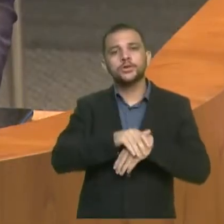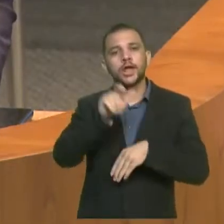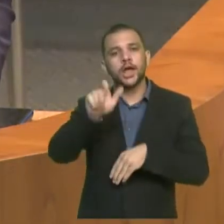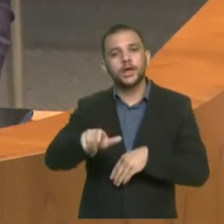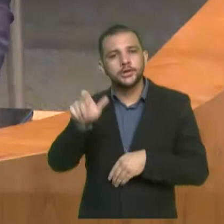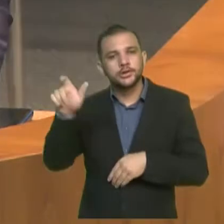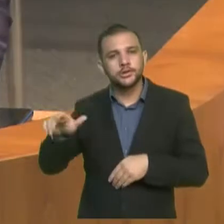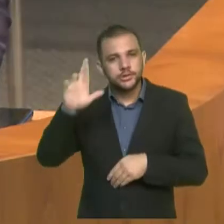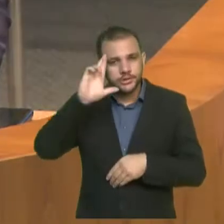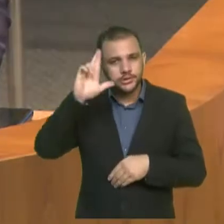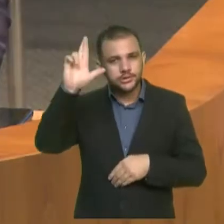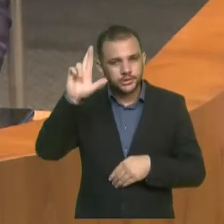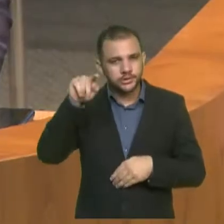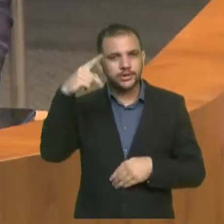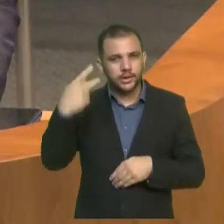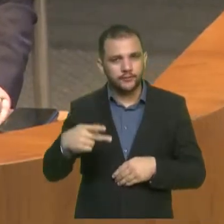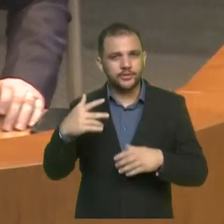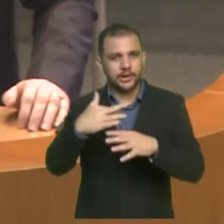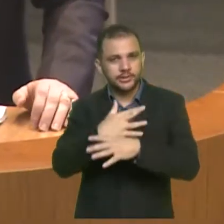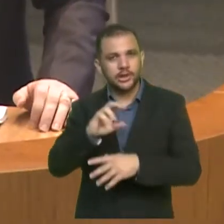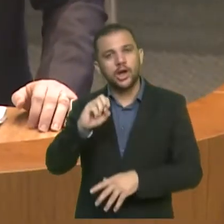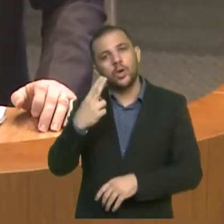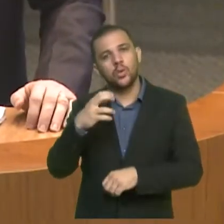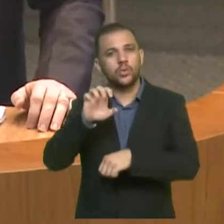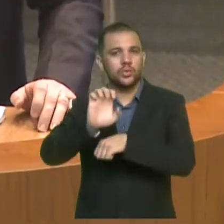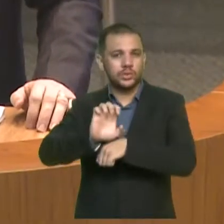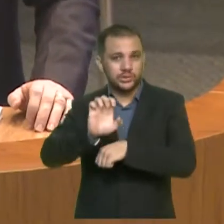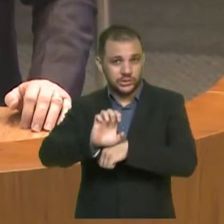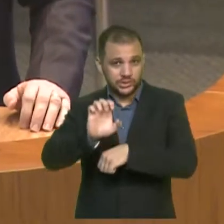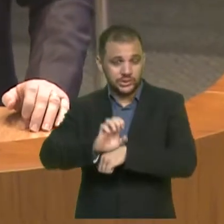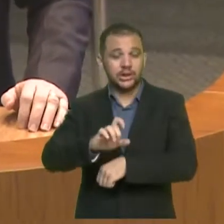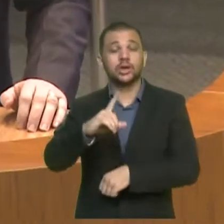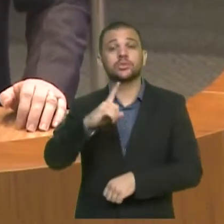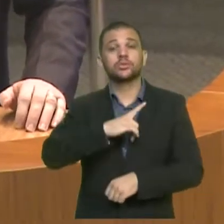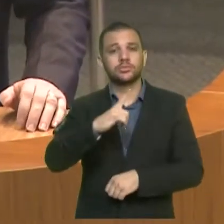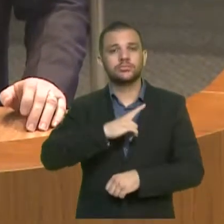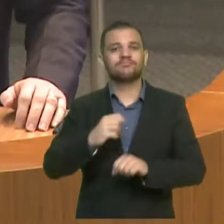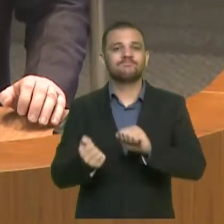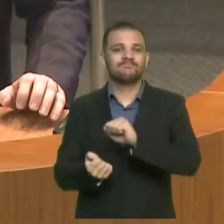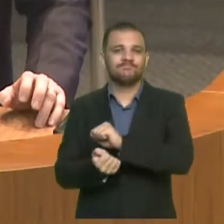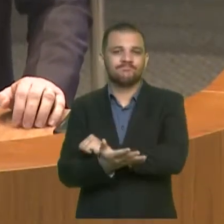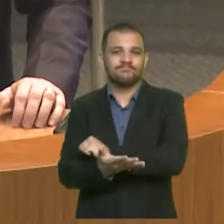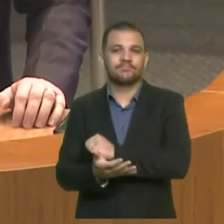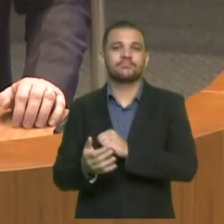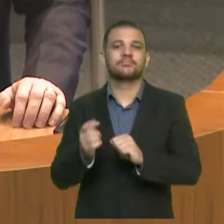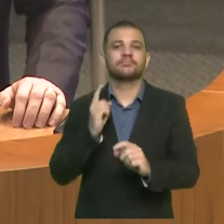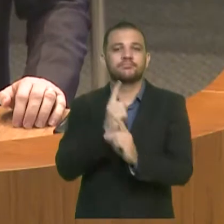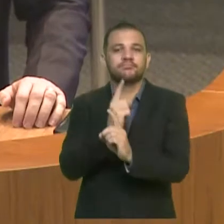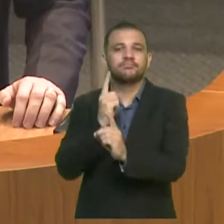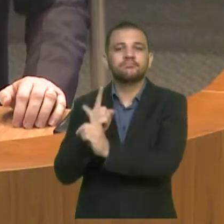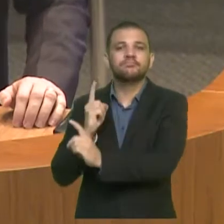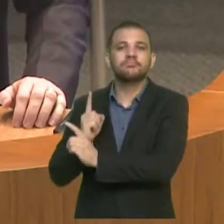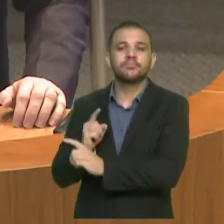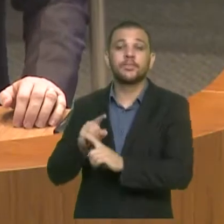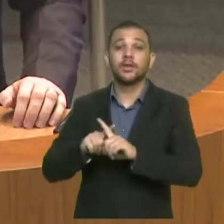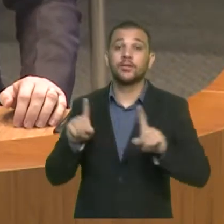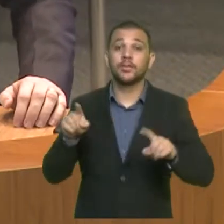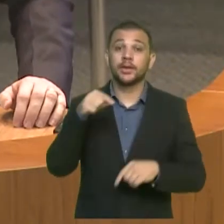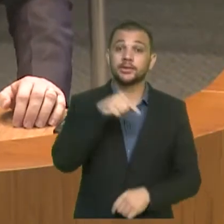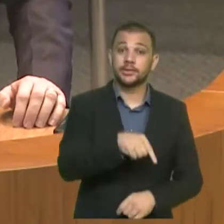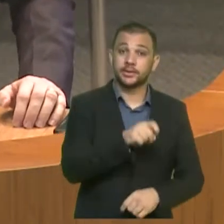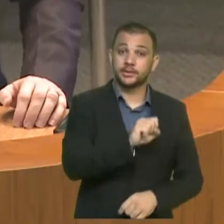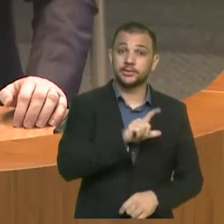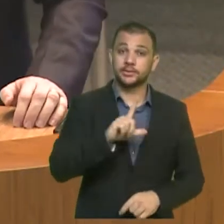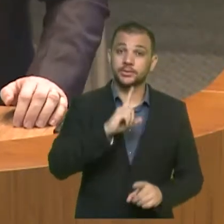corrupção, nós conseguimos em São Luís, deputados Rafael Leitor e deputado César Pires, passar esses